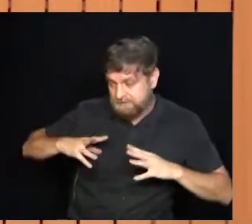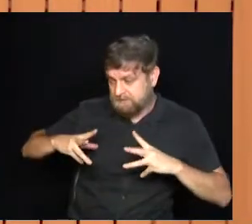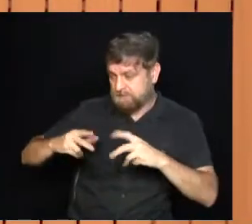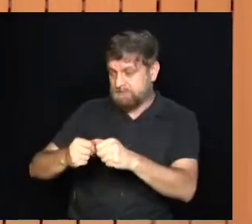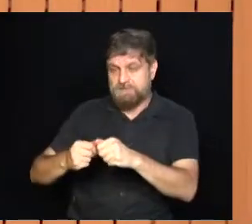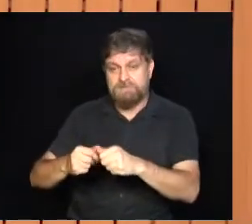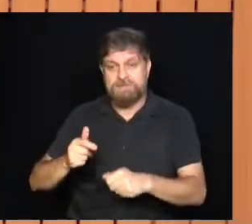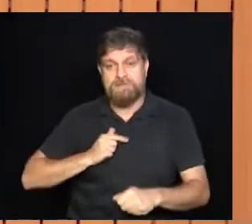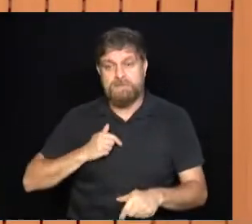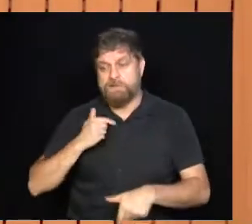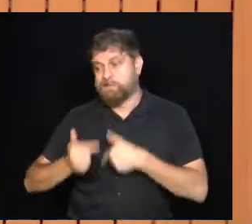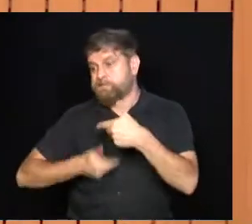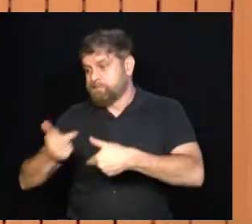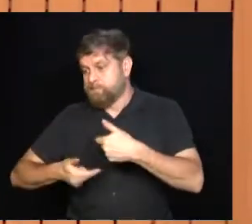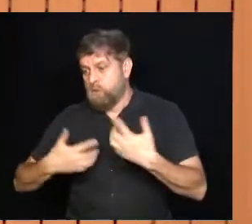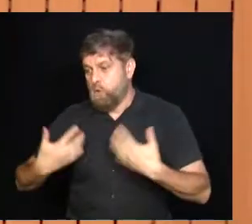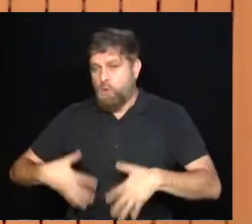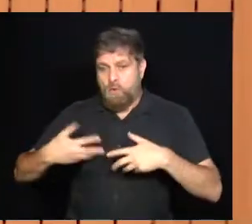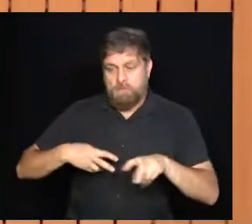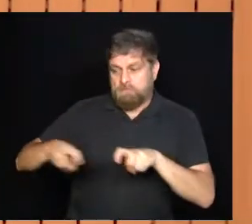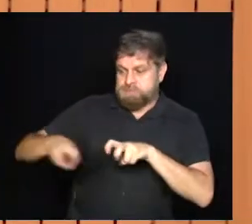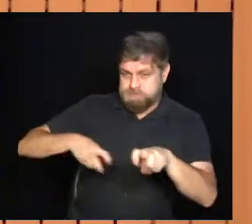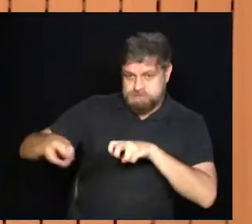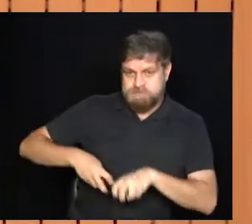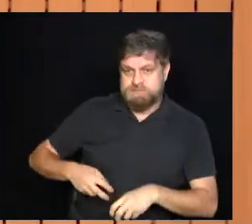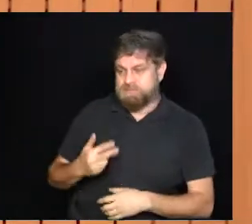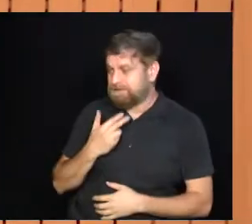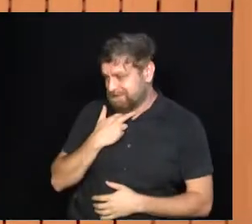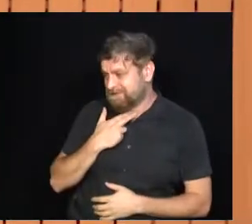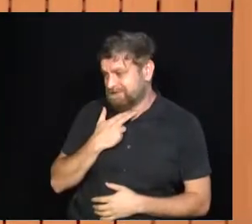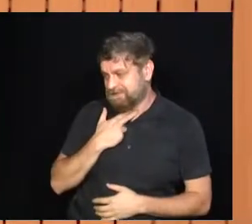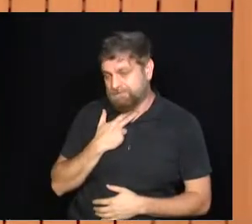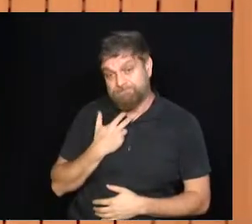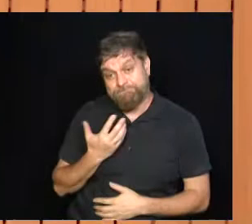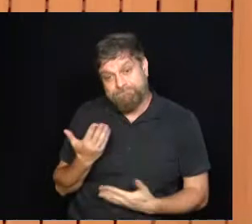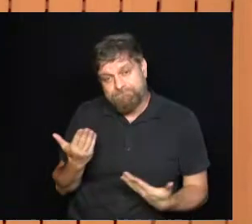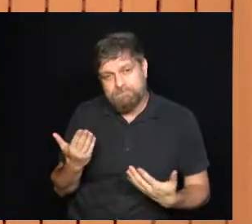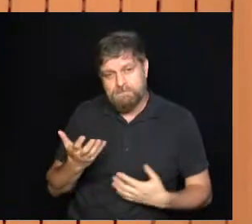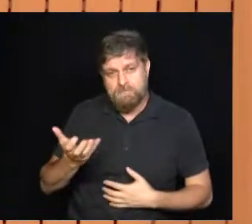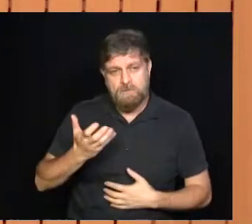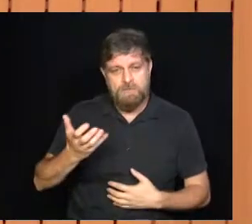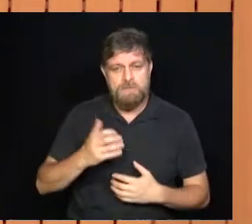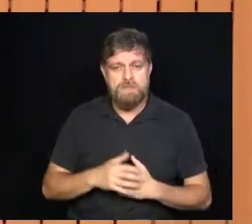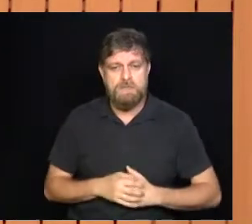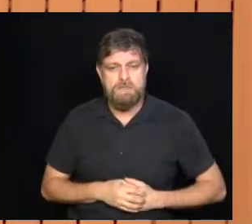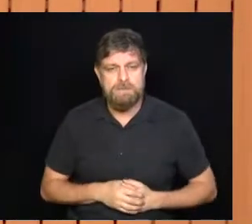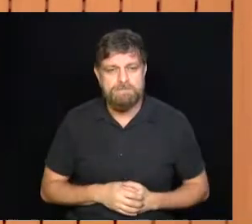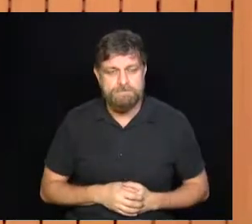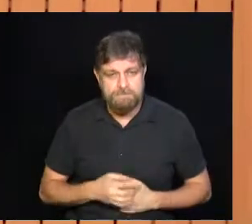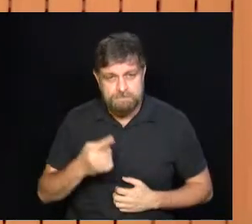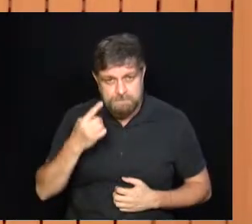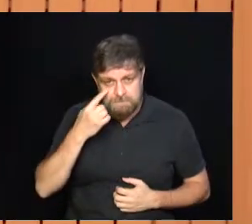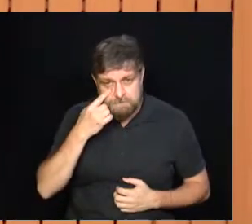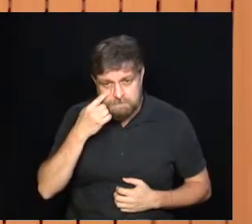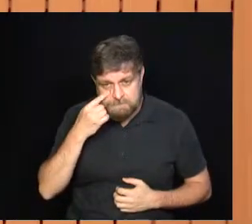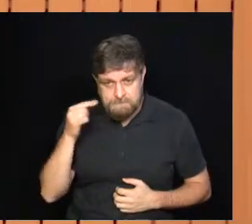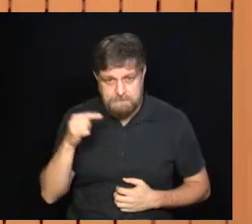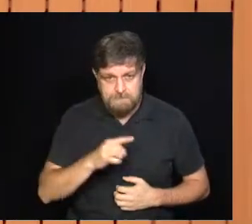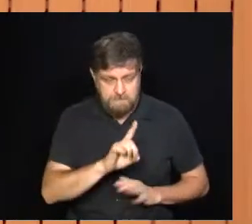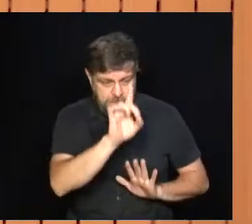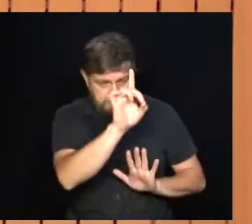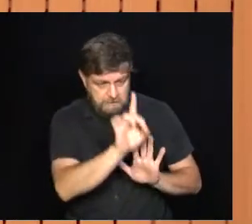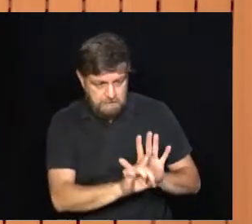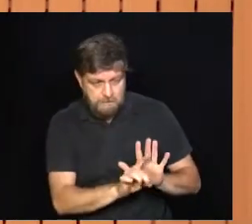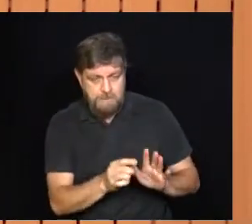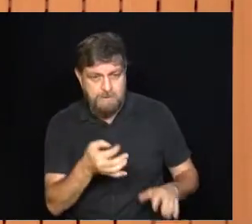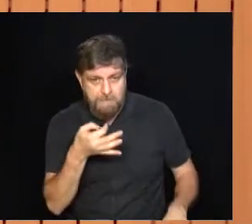todas aqui têm um compromisso, tem algum compromisso, mas eu queria ver se as diretoras gostariam de